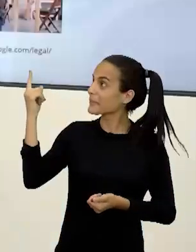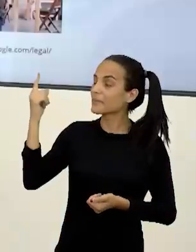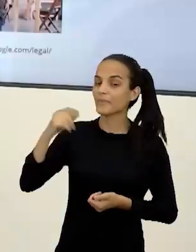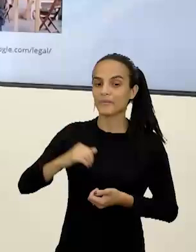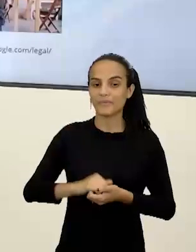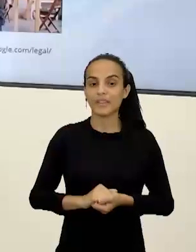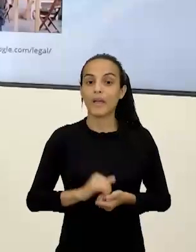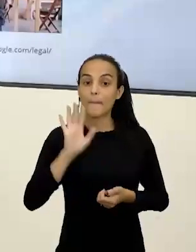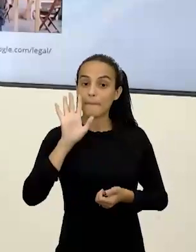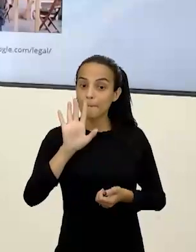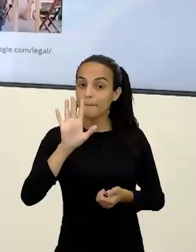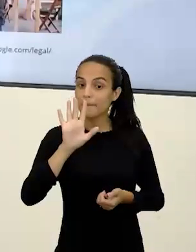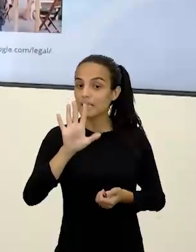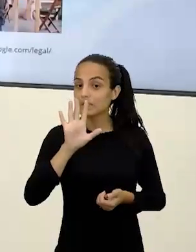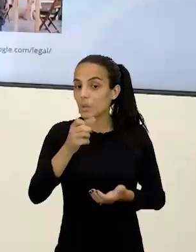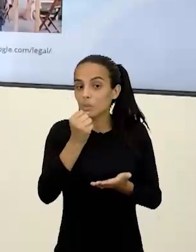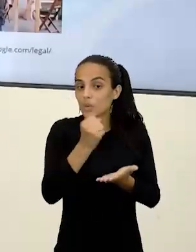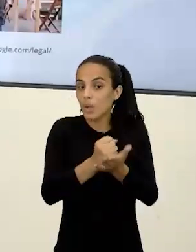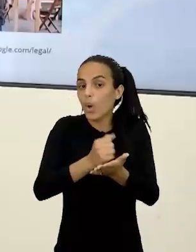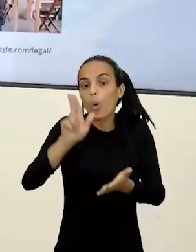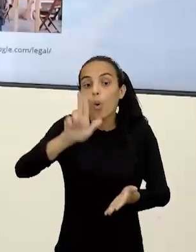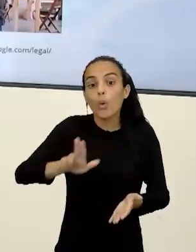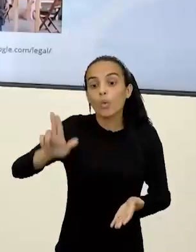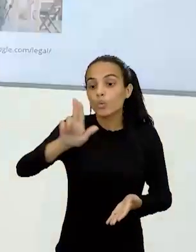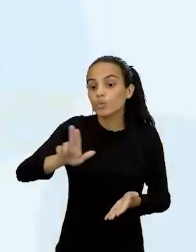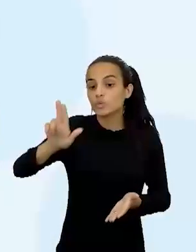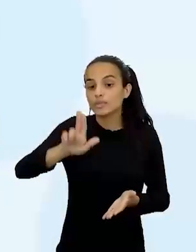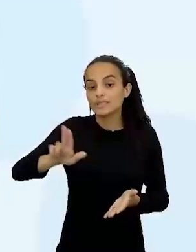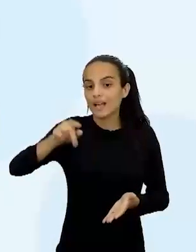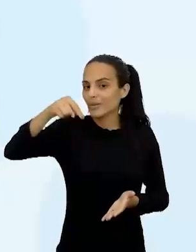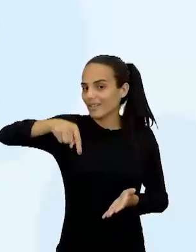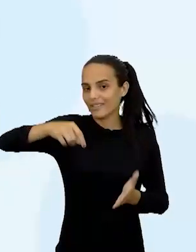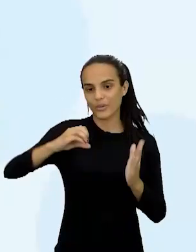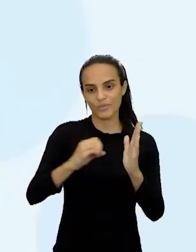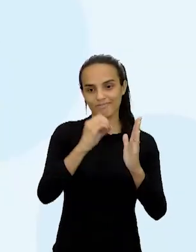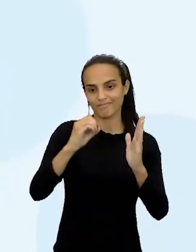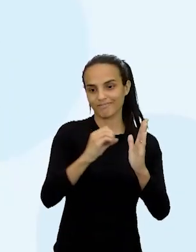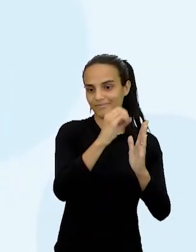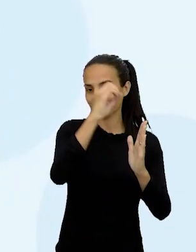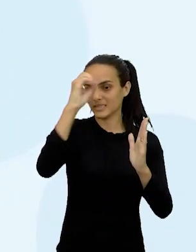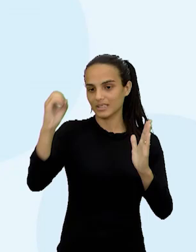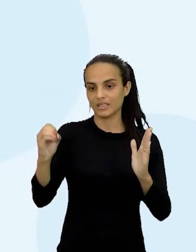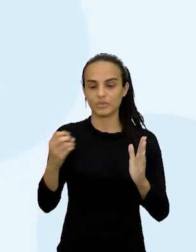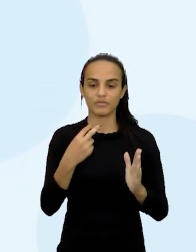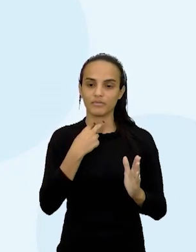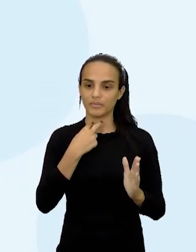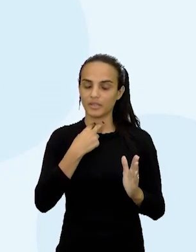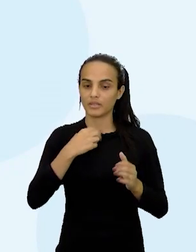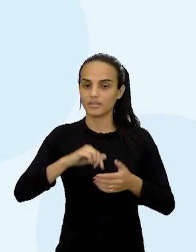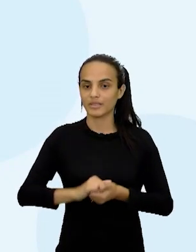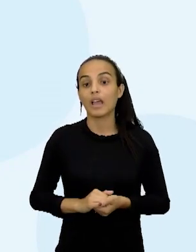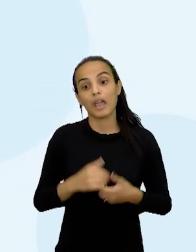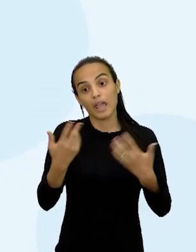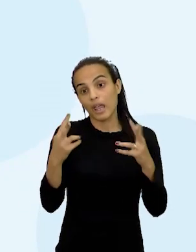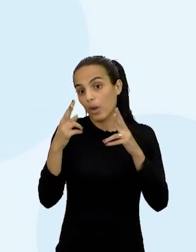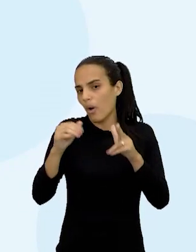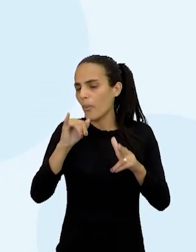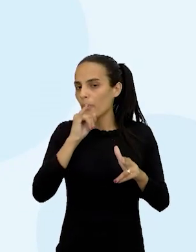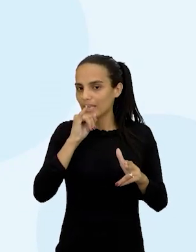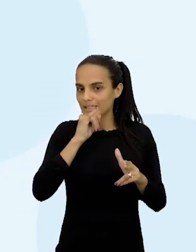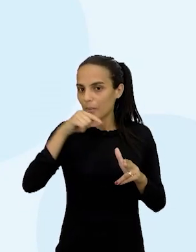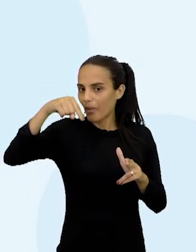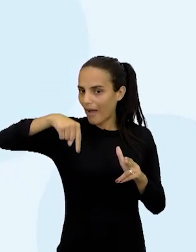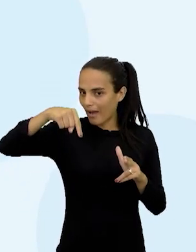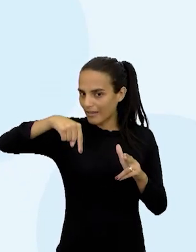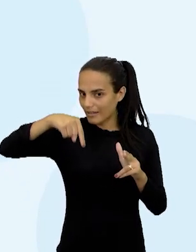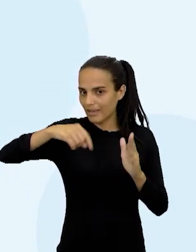logo daquele jeito não pode ser usado. Por exemplo, centro de mídias. Né? O centro de mídias, ele tem uma logomarca, ele tem ali. Então,